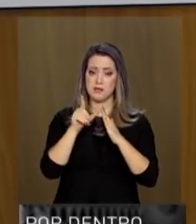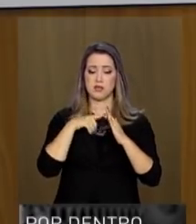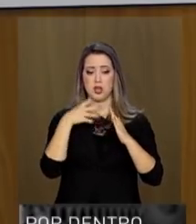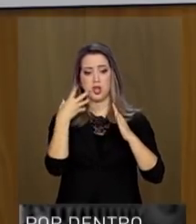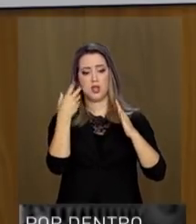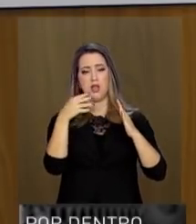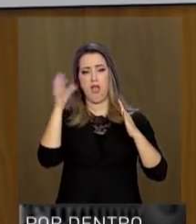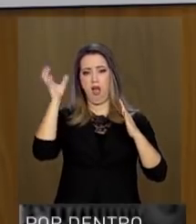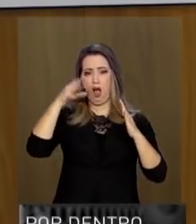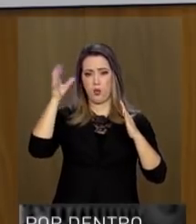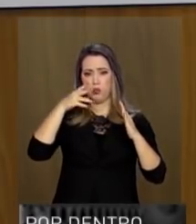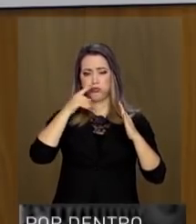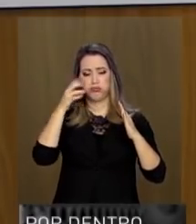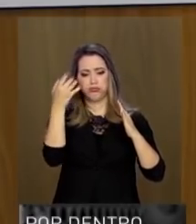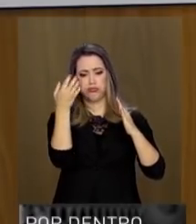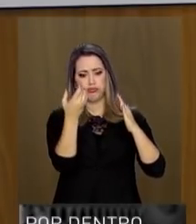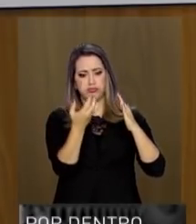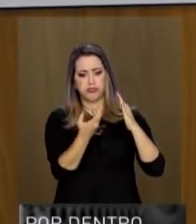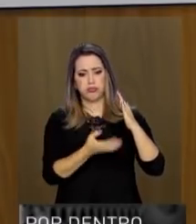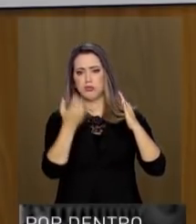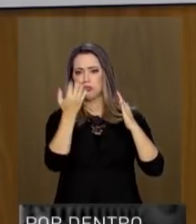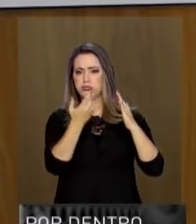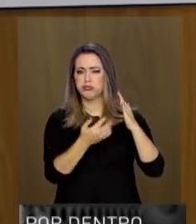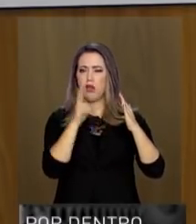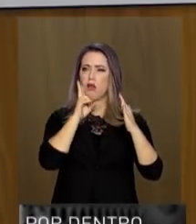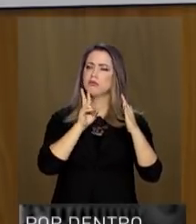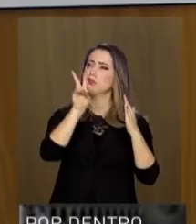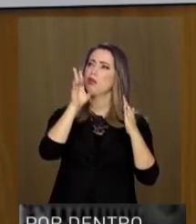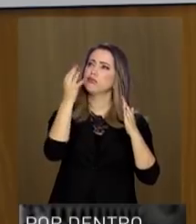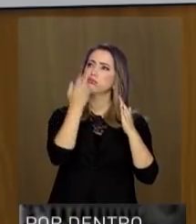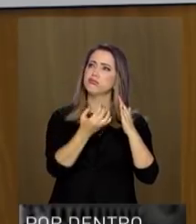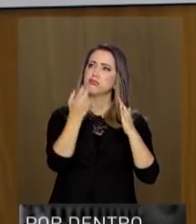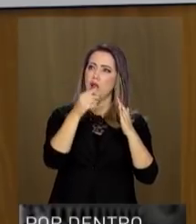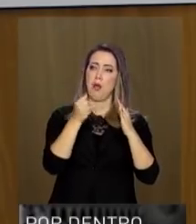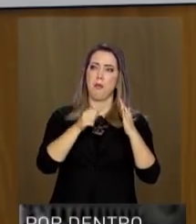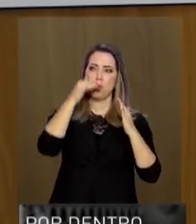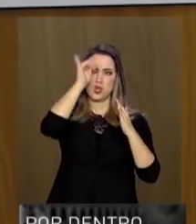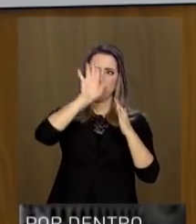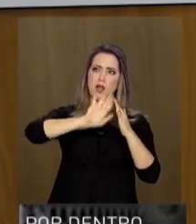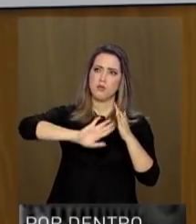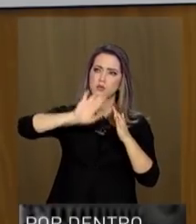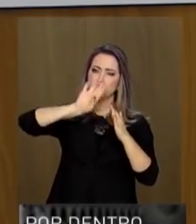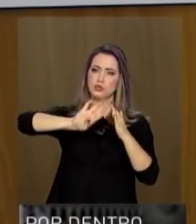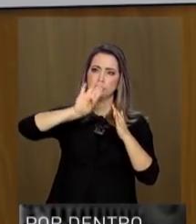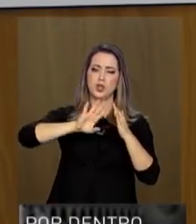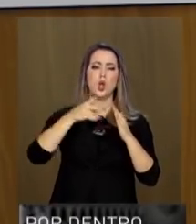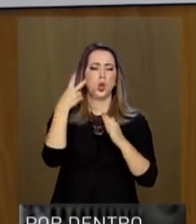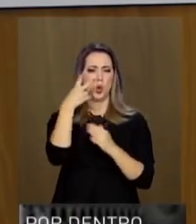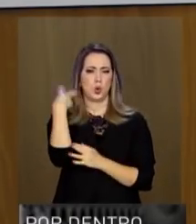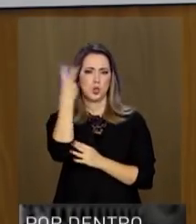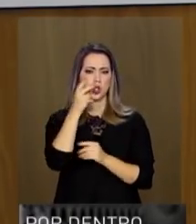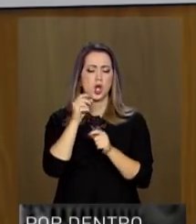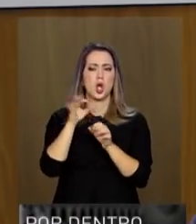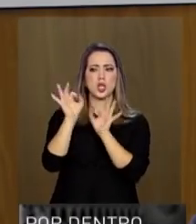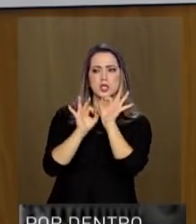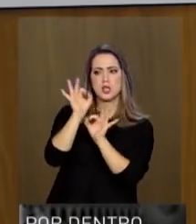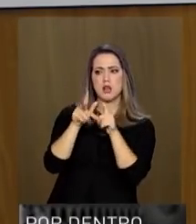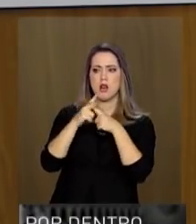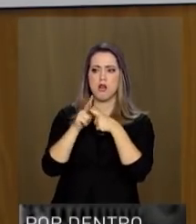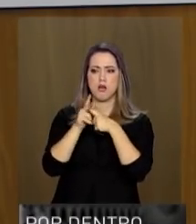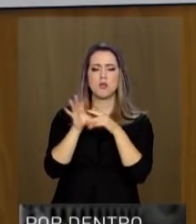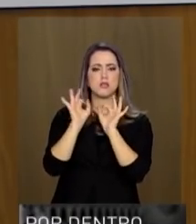um problema de infiltração, reconhece isso logo no começo, dá para prevenir, gasta umas 2 horas lá, conserta, todo mundo fica em casa, ok. Se